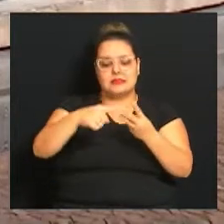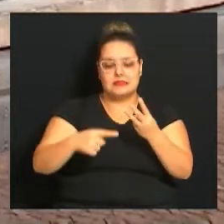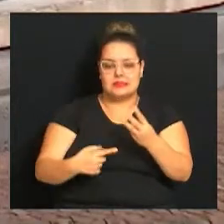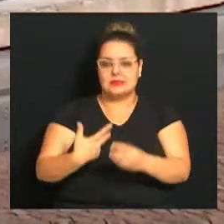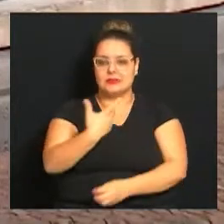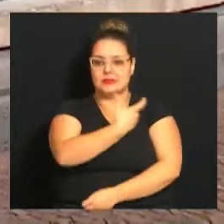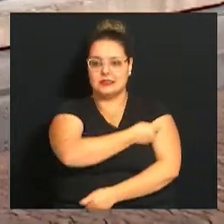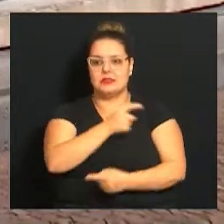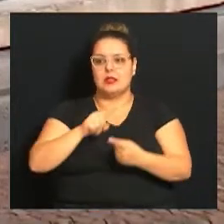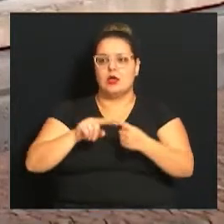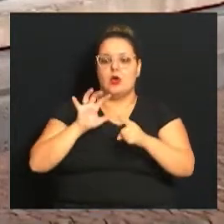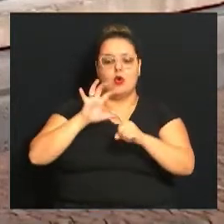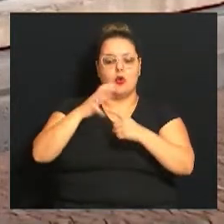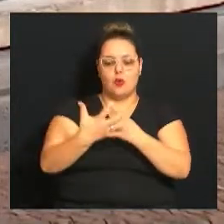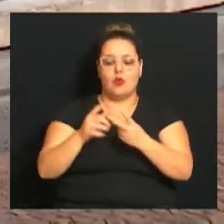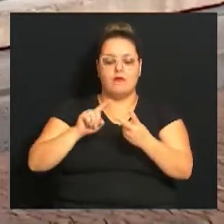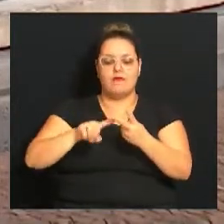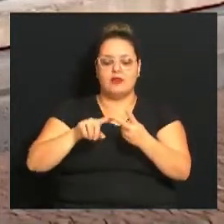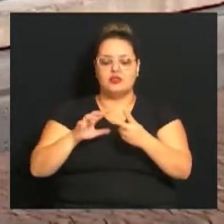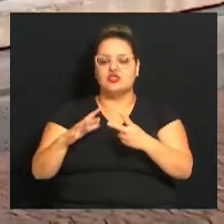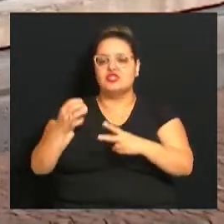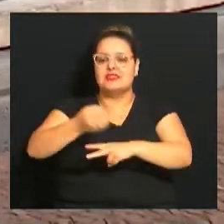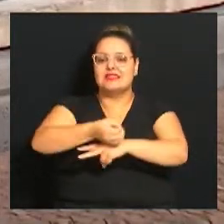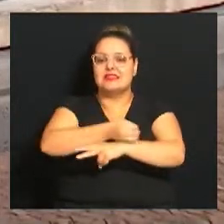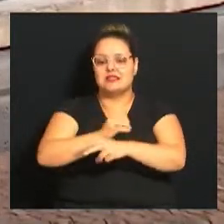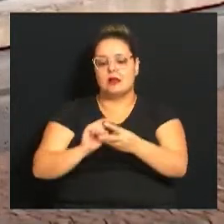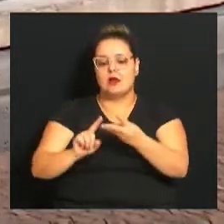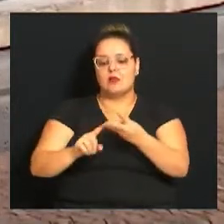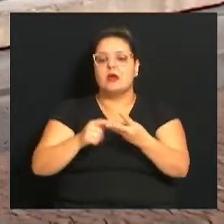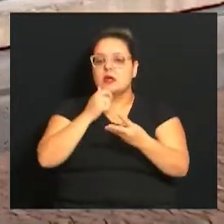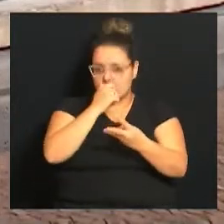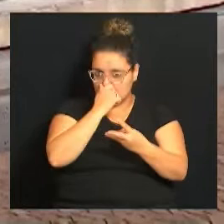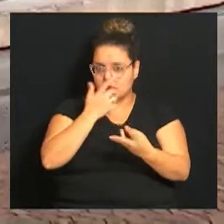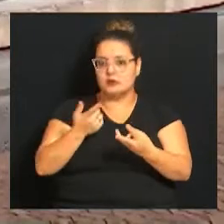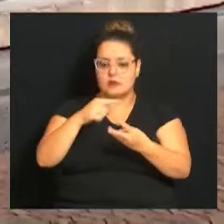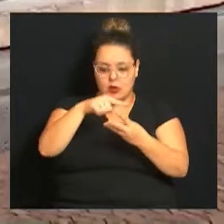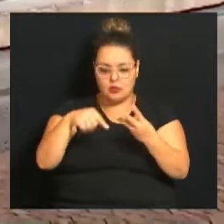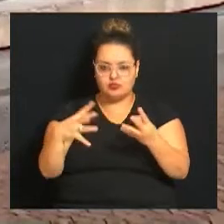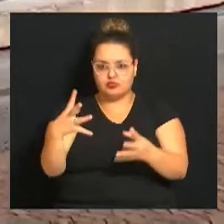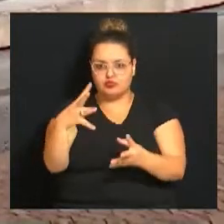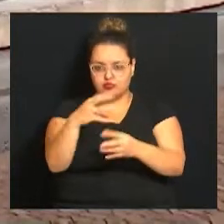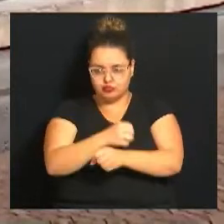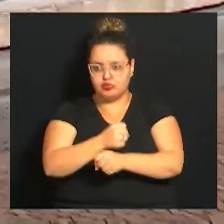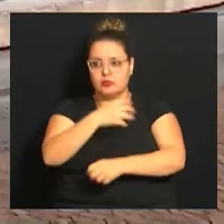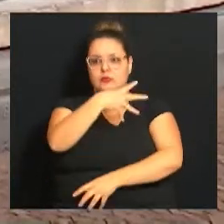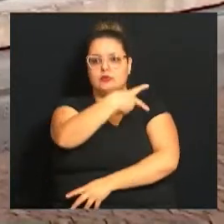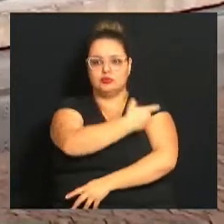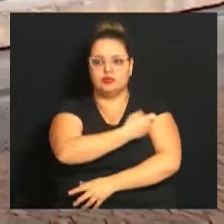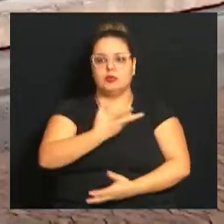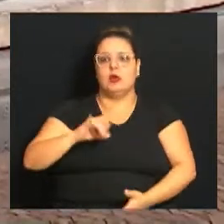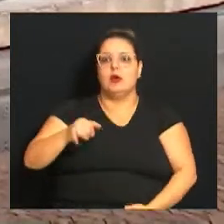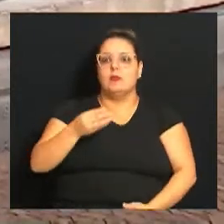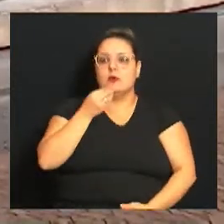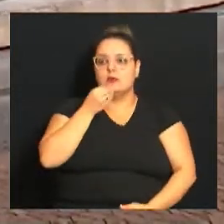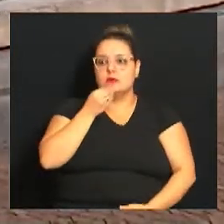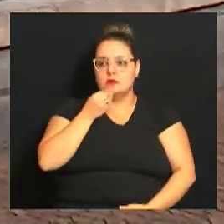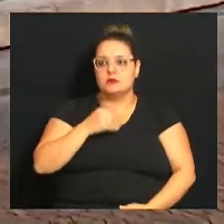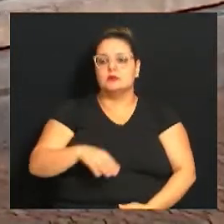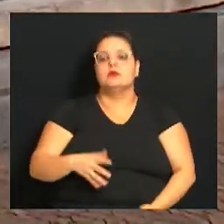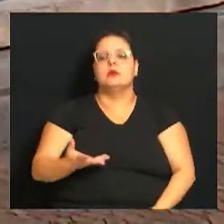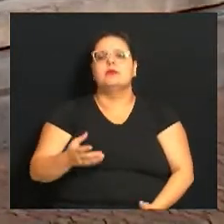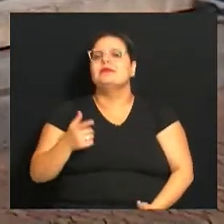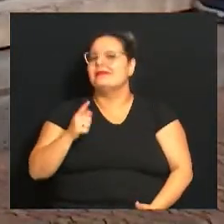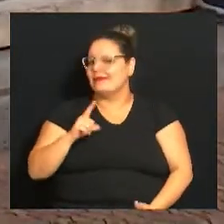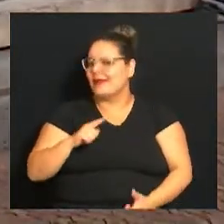Covid, quanto de gripe, quanto de sarampo, misturar 2 vacinas? Aquele pai, aquela mãe que aproveita que foi com a criança ali no centro de saúde, tem problema